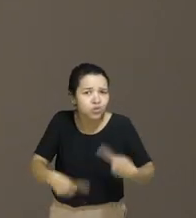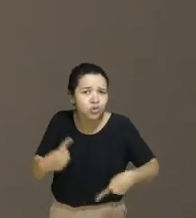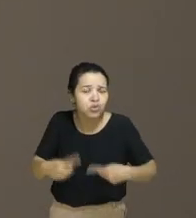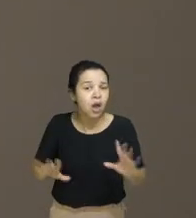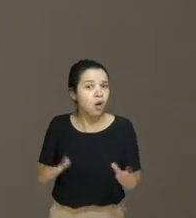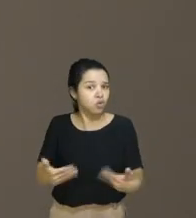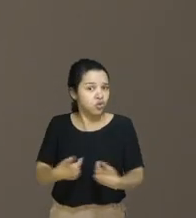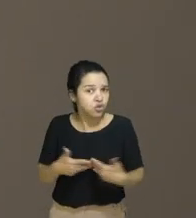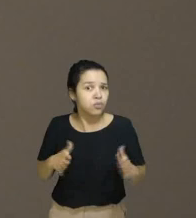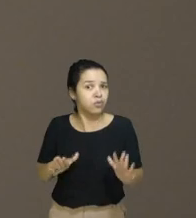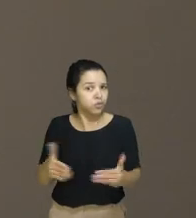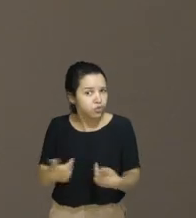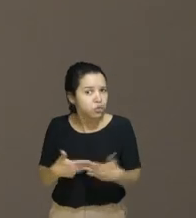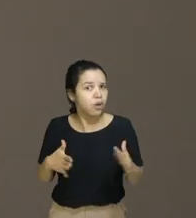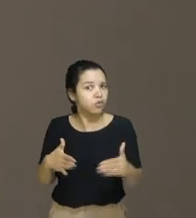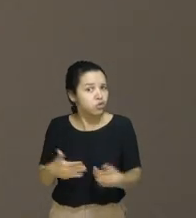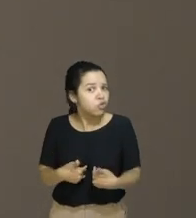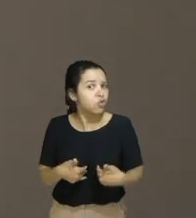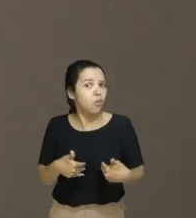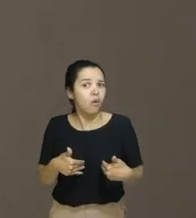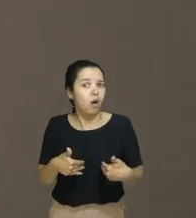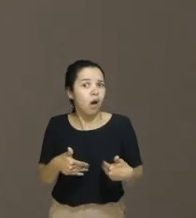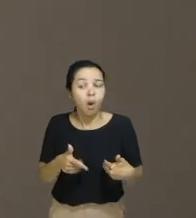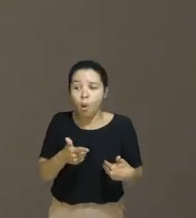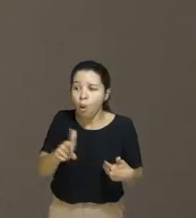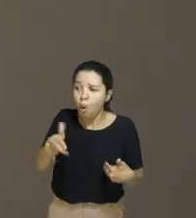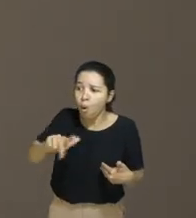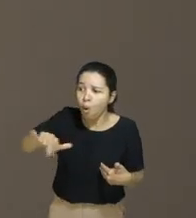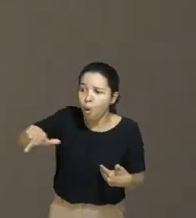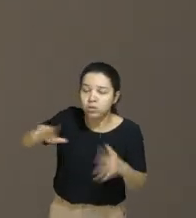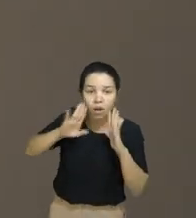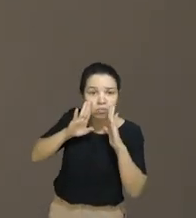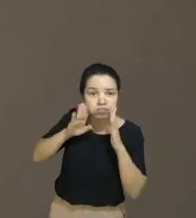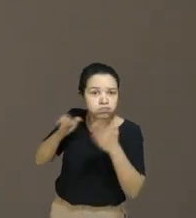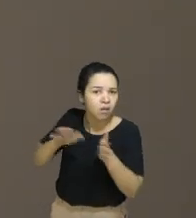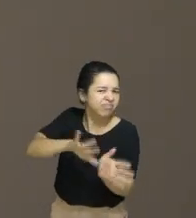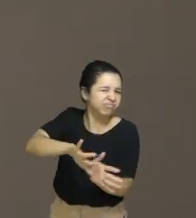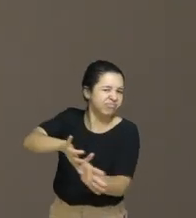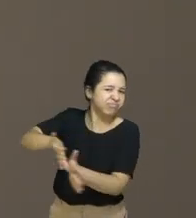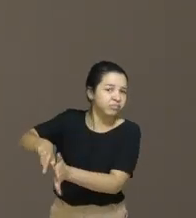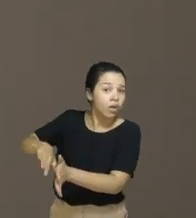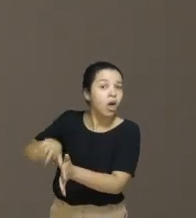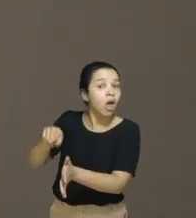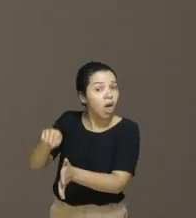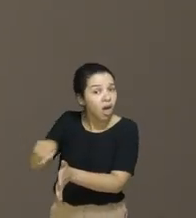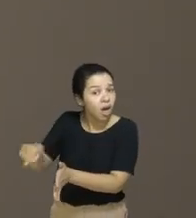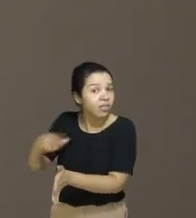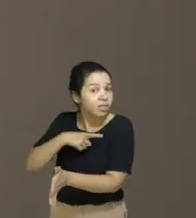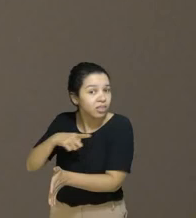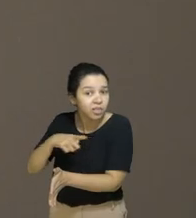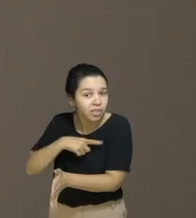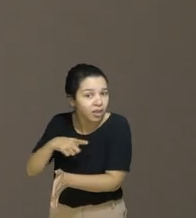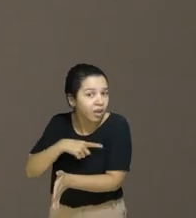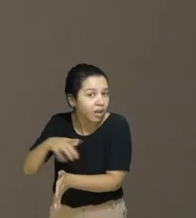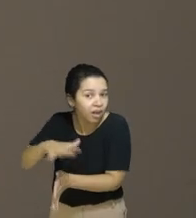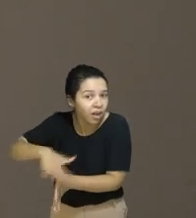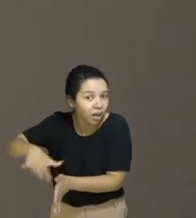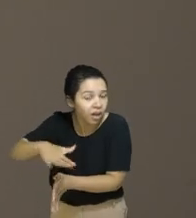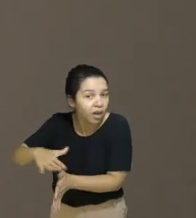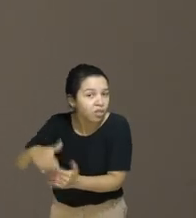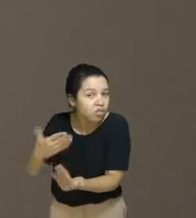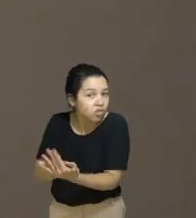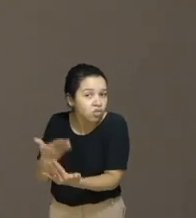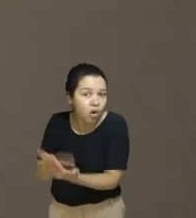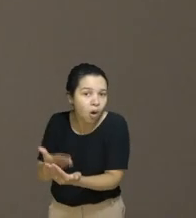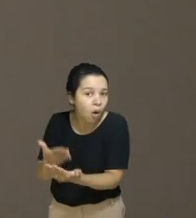autismo, autismo, e deixou de lado muita outra coisa que está acontecendo na rede regular de ensino e